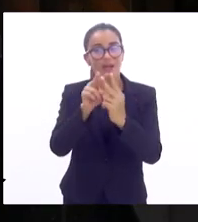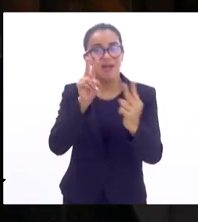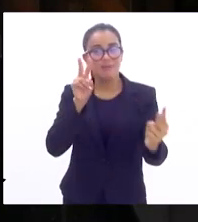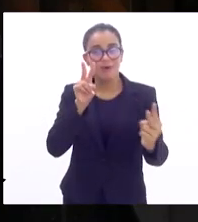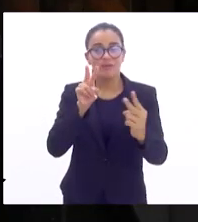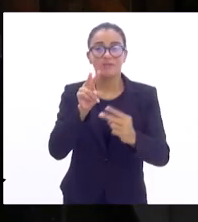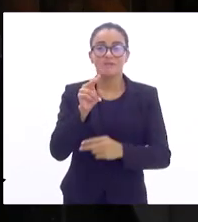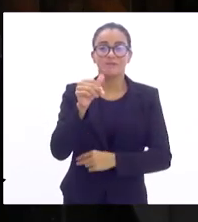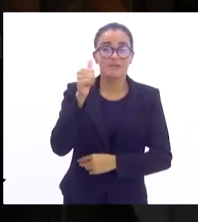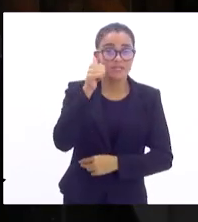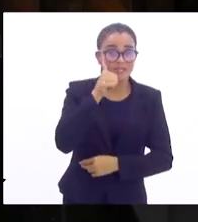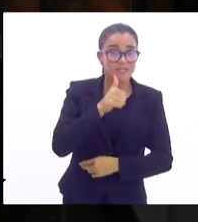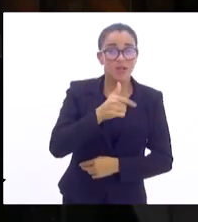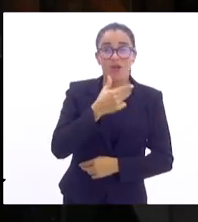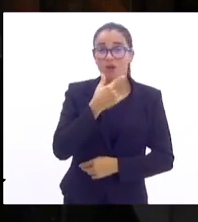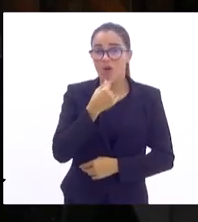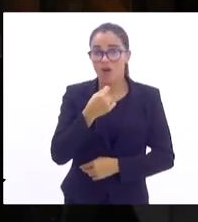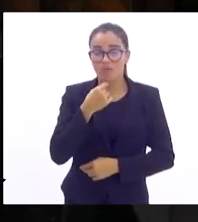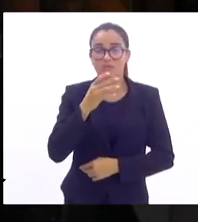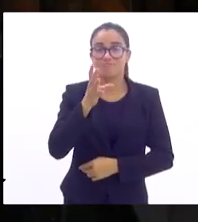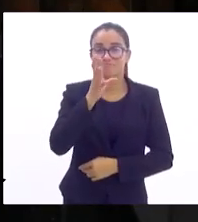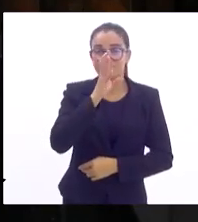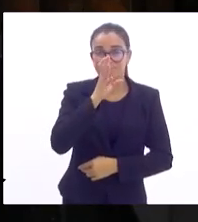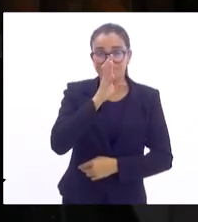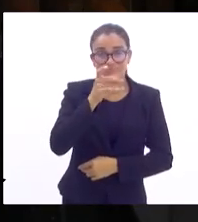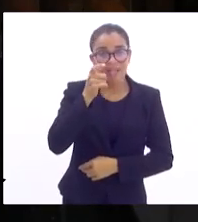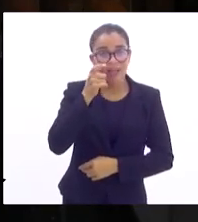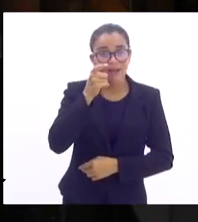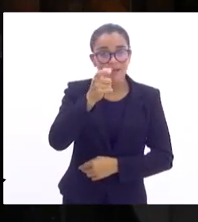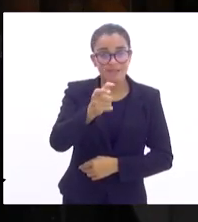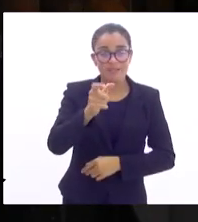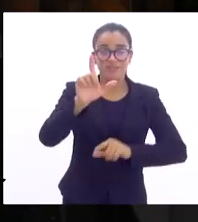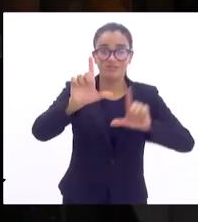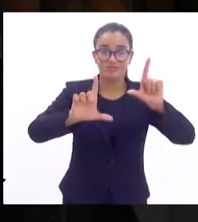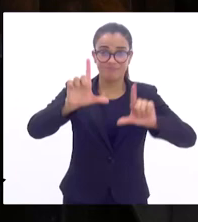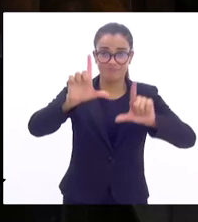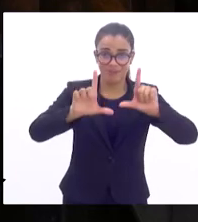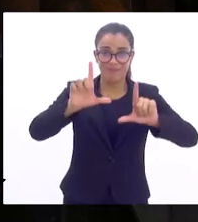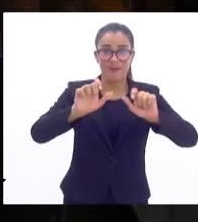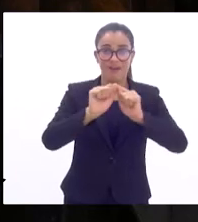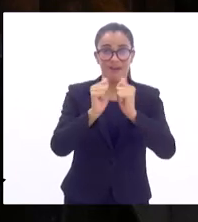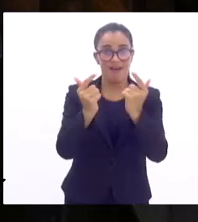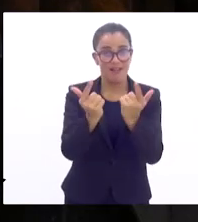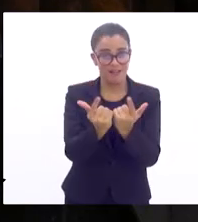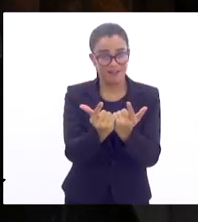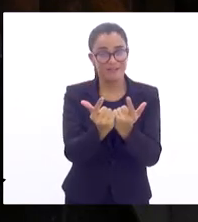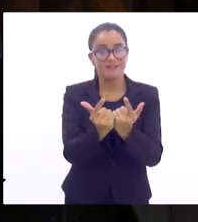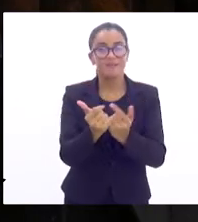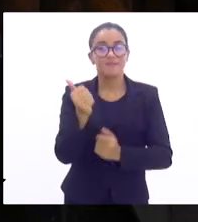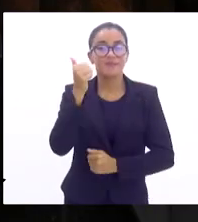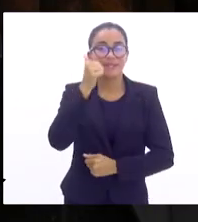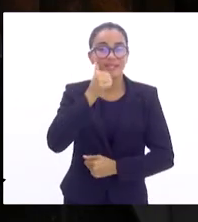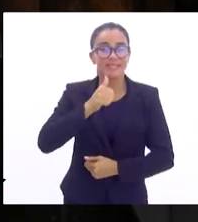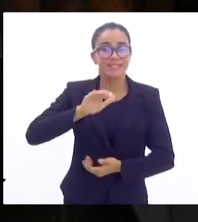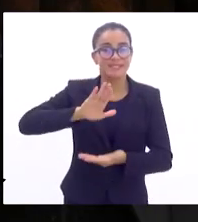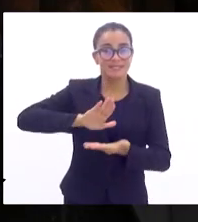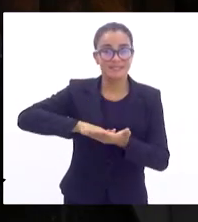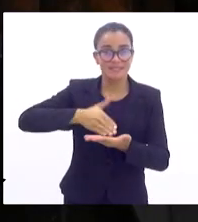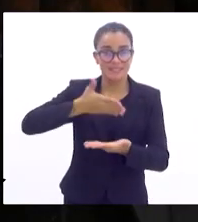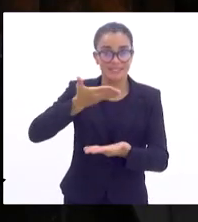senhoras e senhores telespectadores da TV Alerta senhora